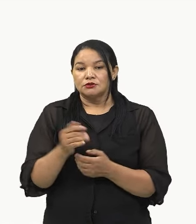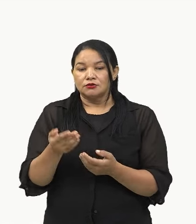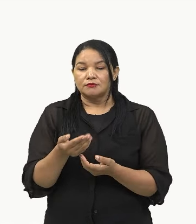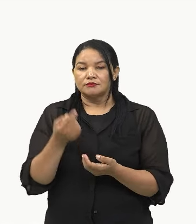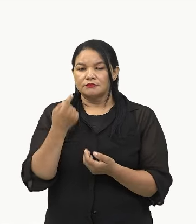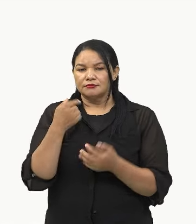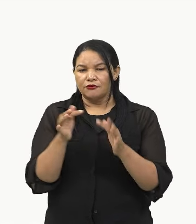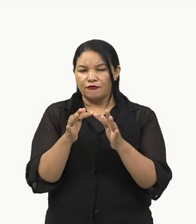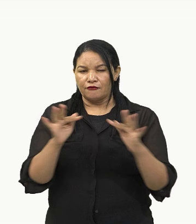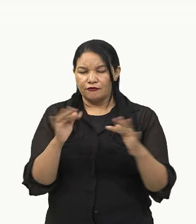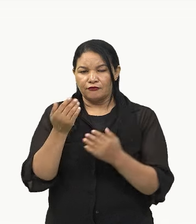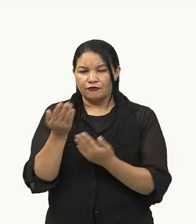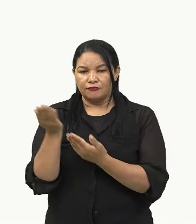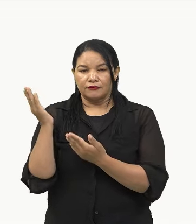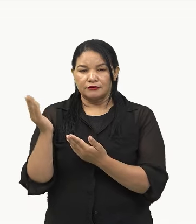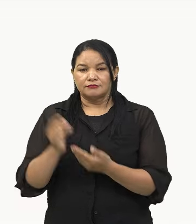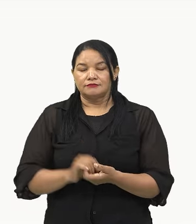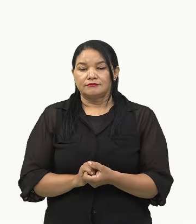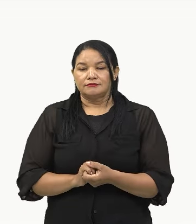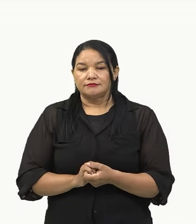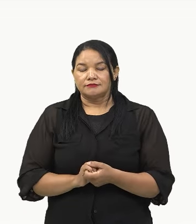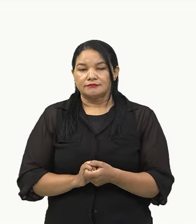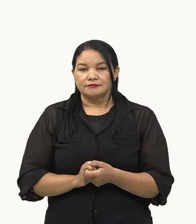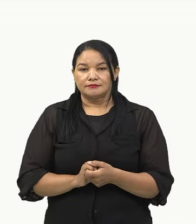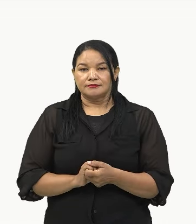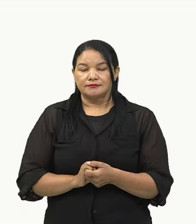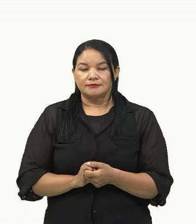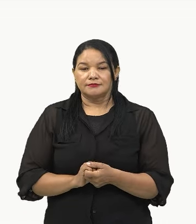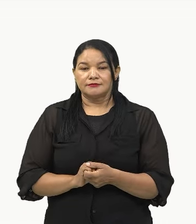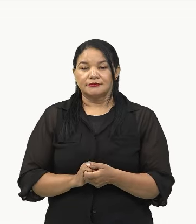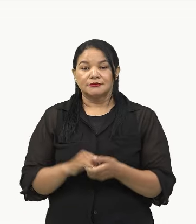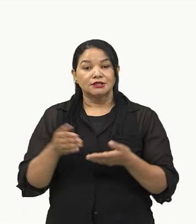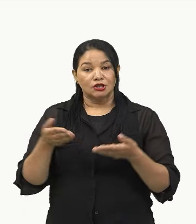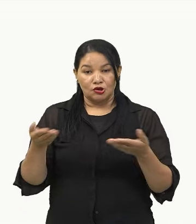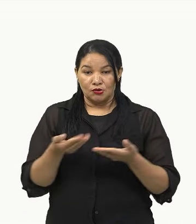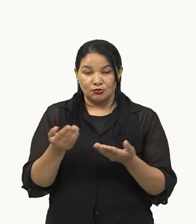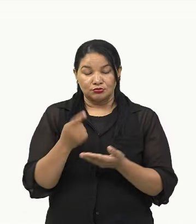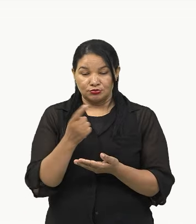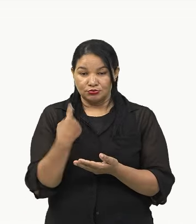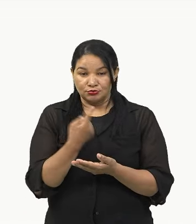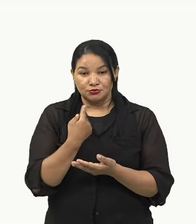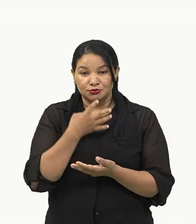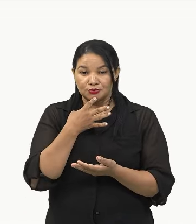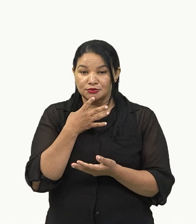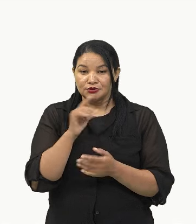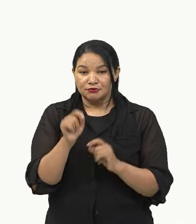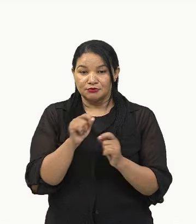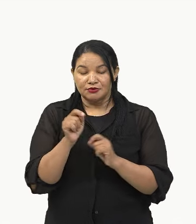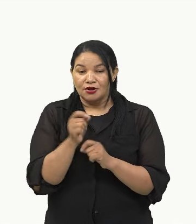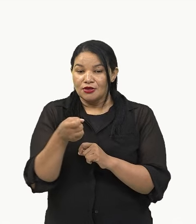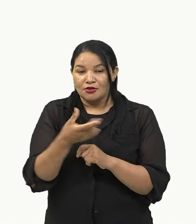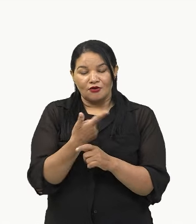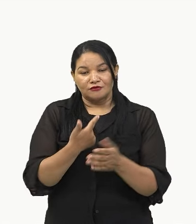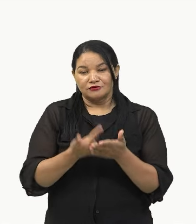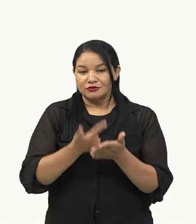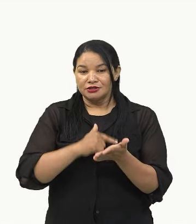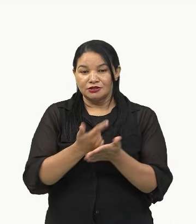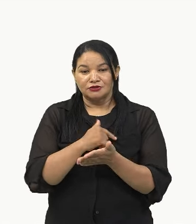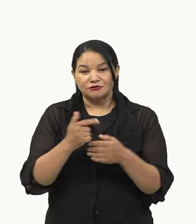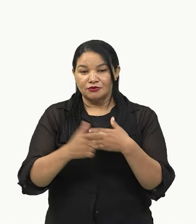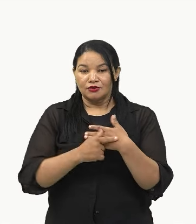de Gabriel García Márquez. Então, hoje nós conhecemos novos livros do